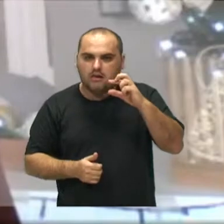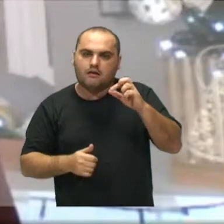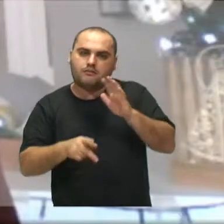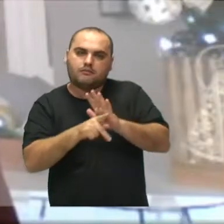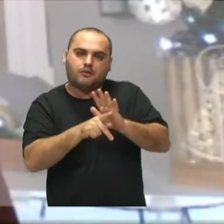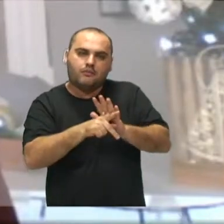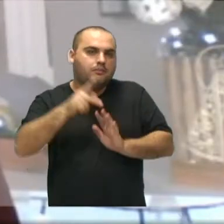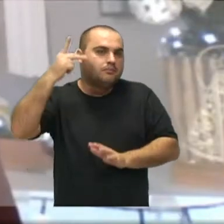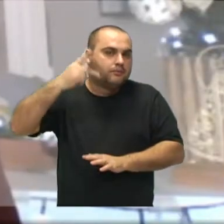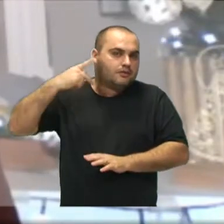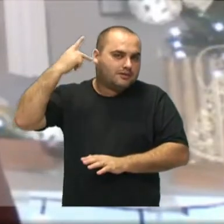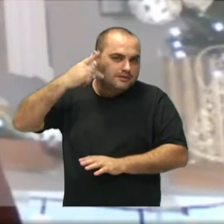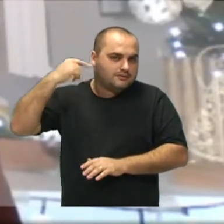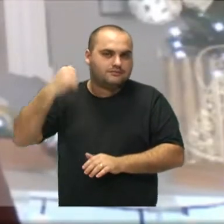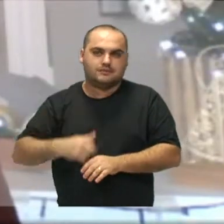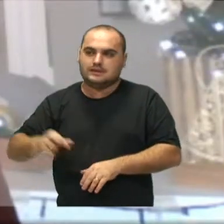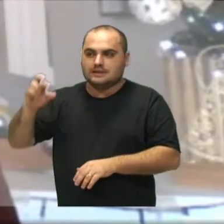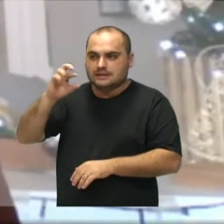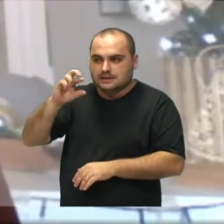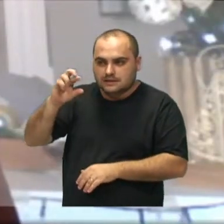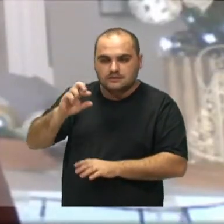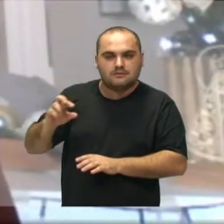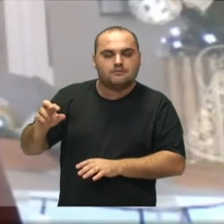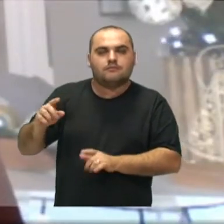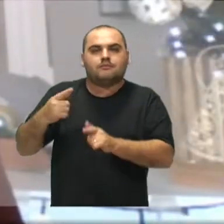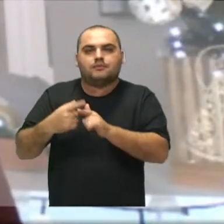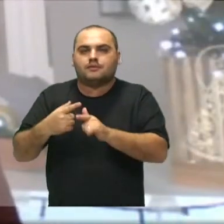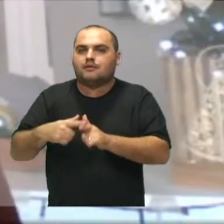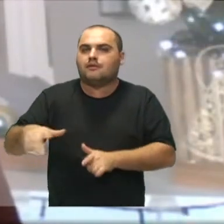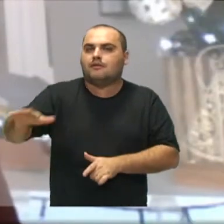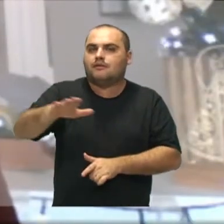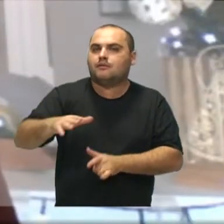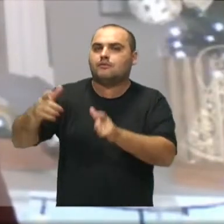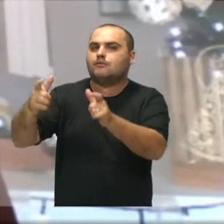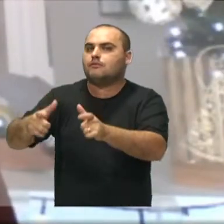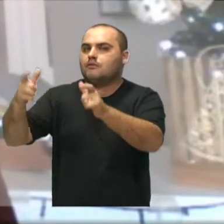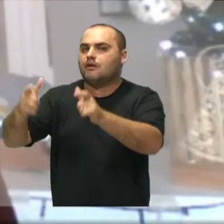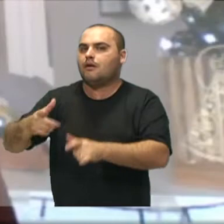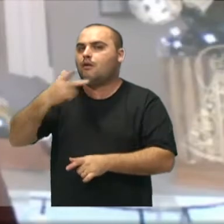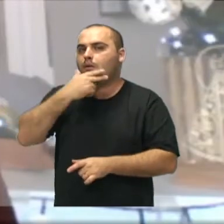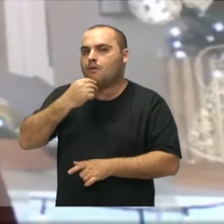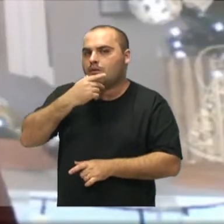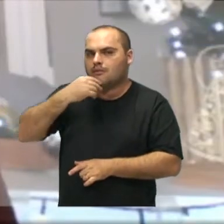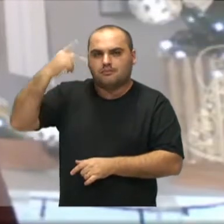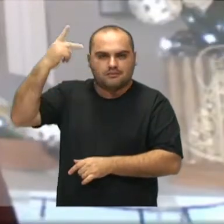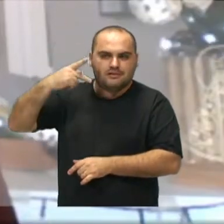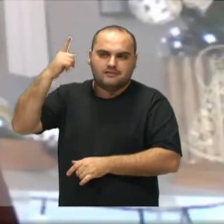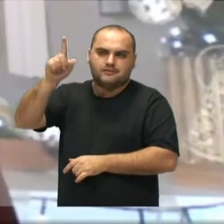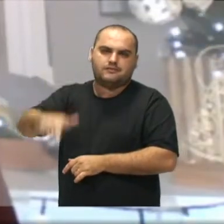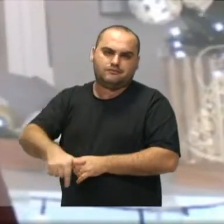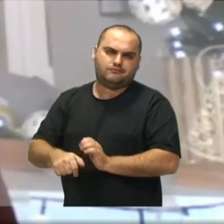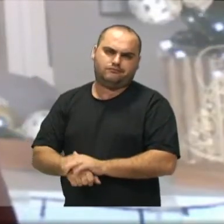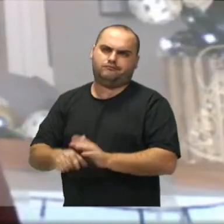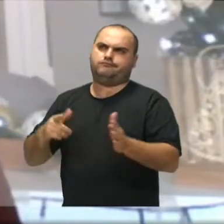tarefas políticas, né? O ciúme por ser um ambiente masculino, que a política é. Então, elas esbarram em